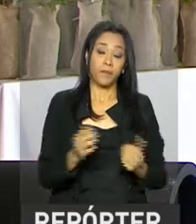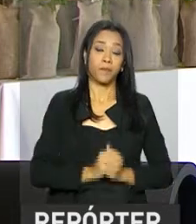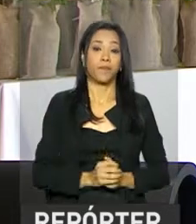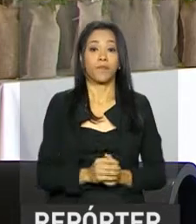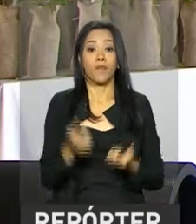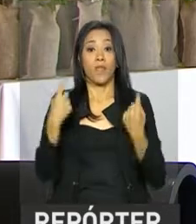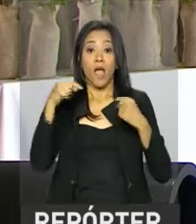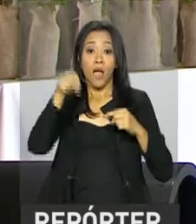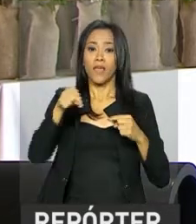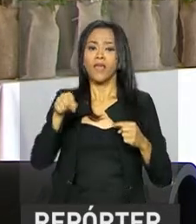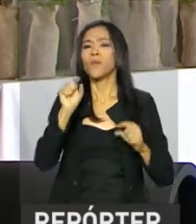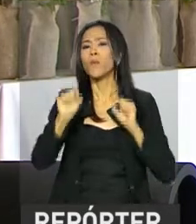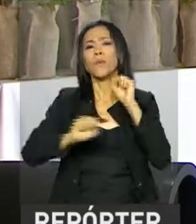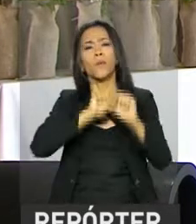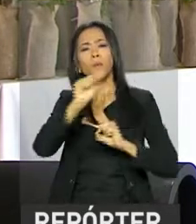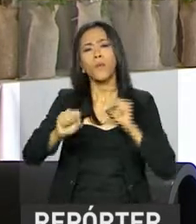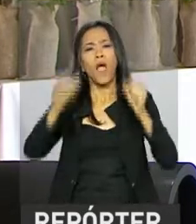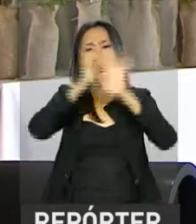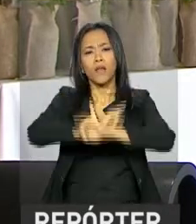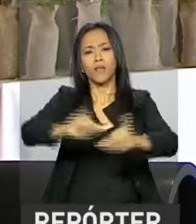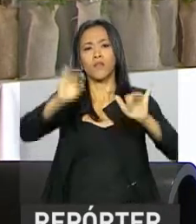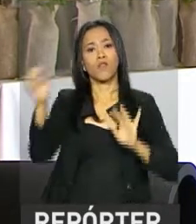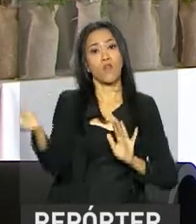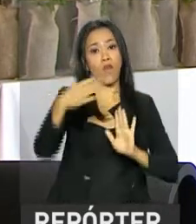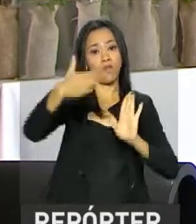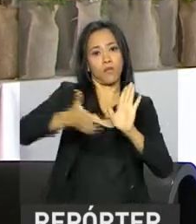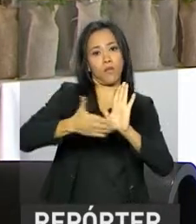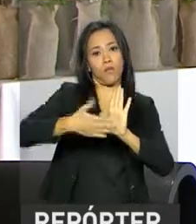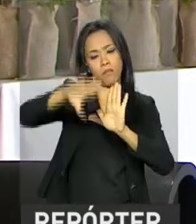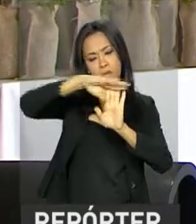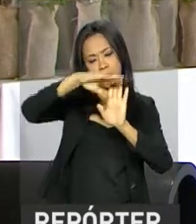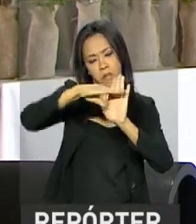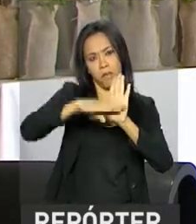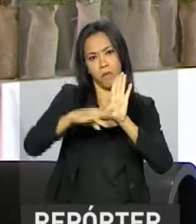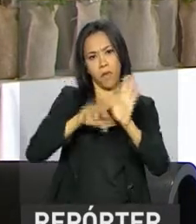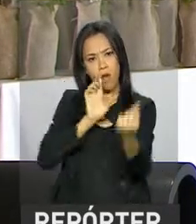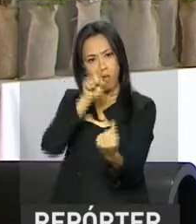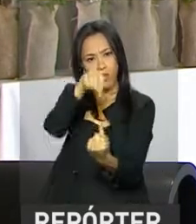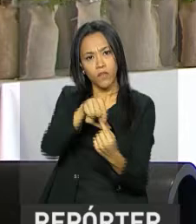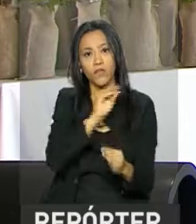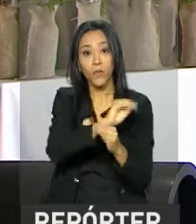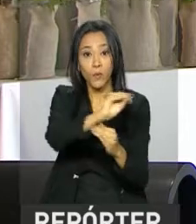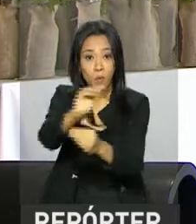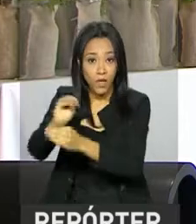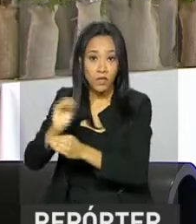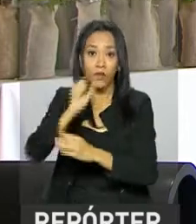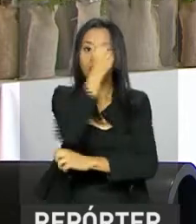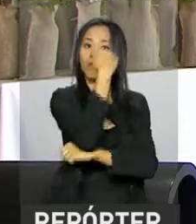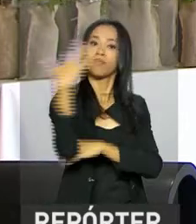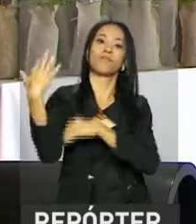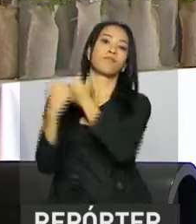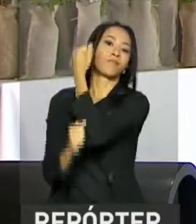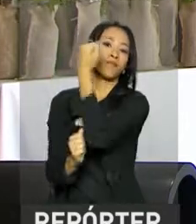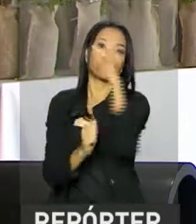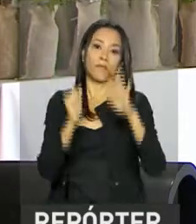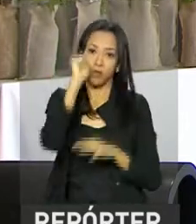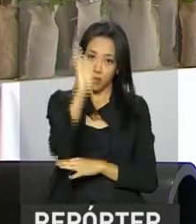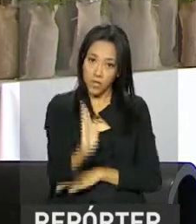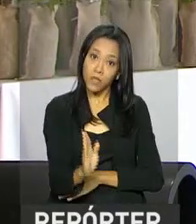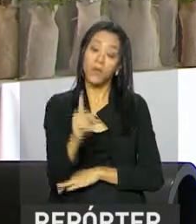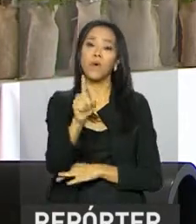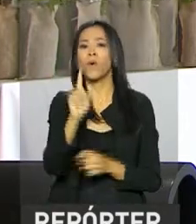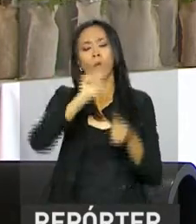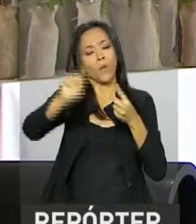a expectativa por aqui é que sejam anunciadas novas medidas de conservação e de preservação do meio ambiente no Brasil. Entre elas,